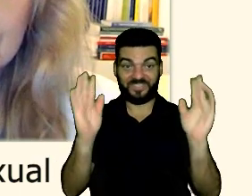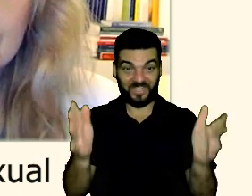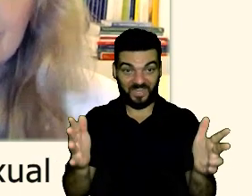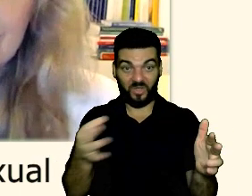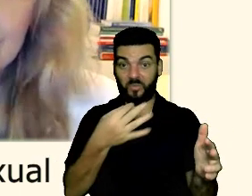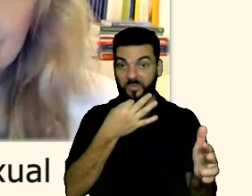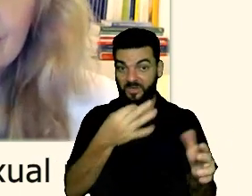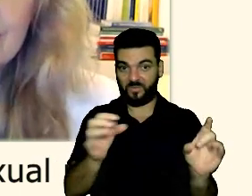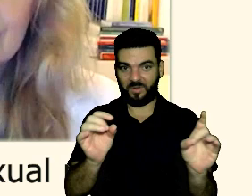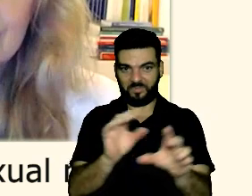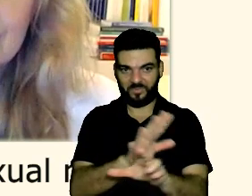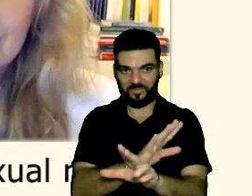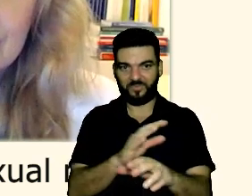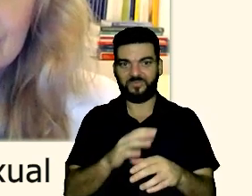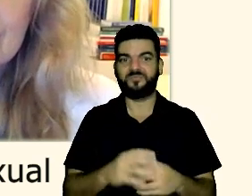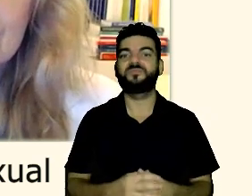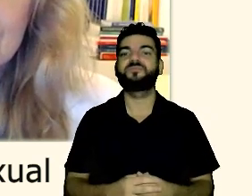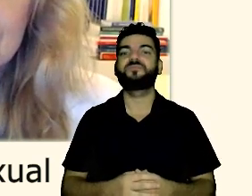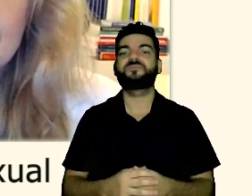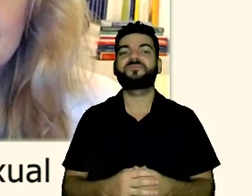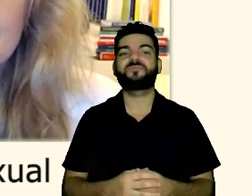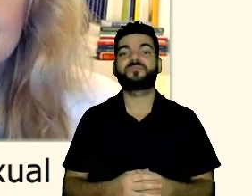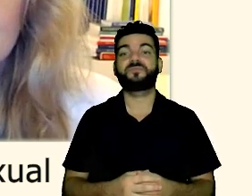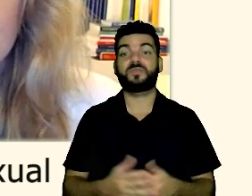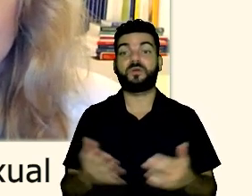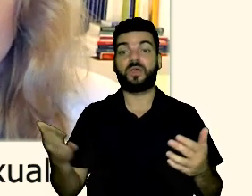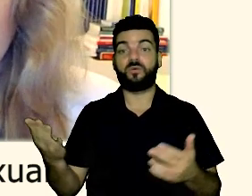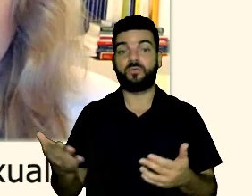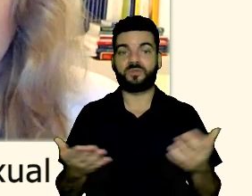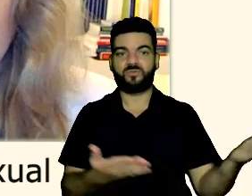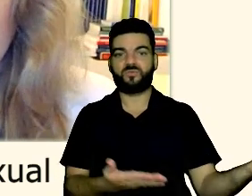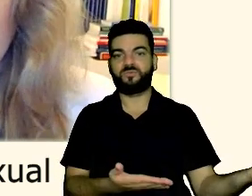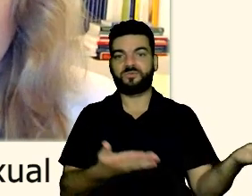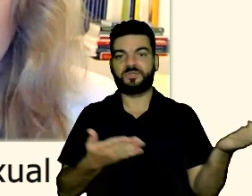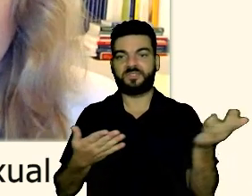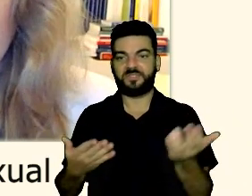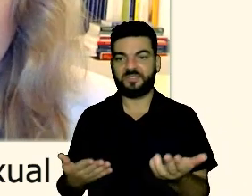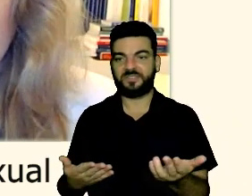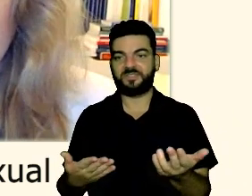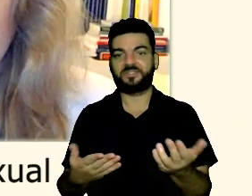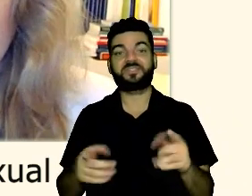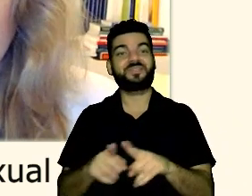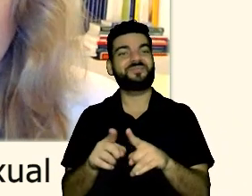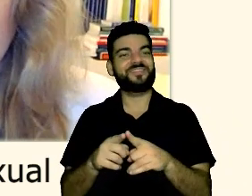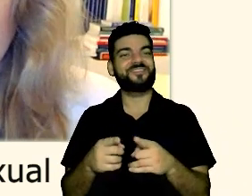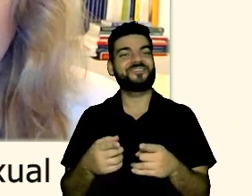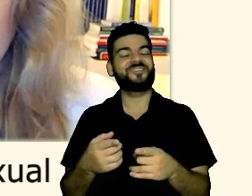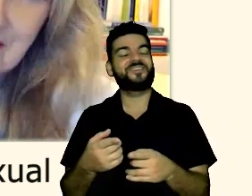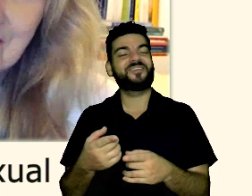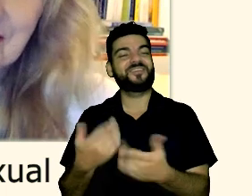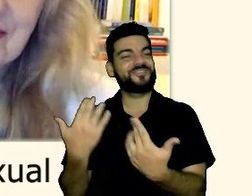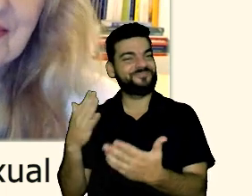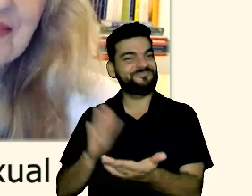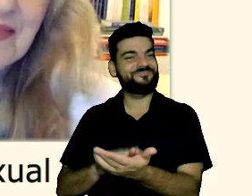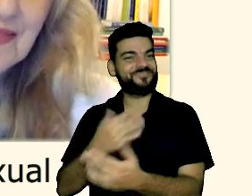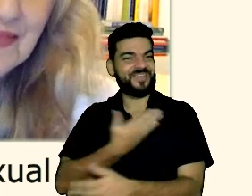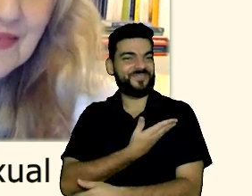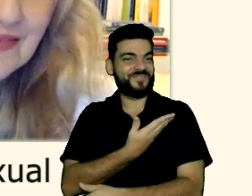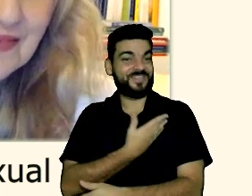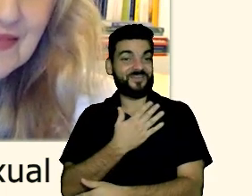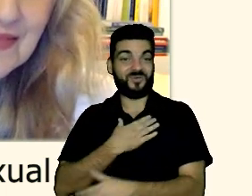trabalhar além do normal. Bom, tecidos esses comentários, eu agora